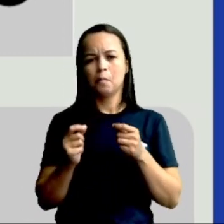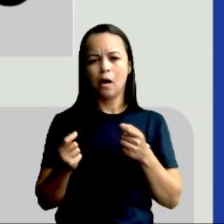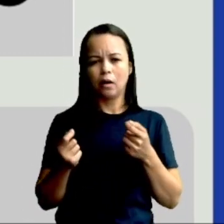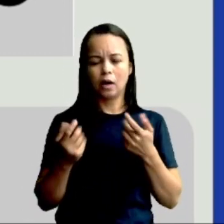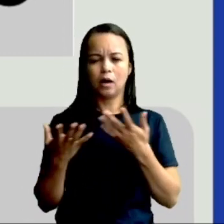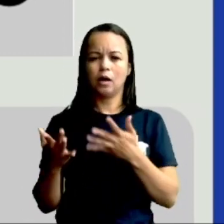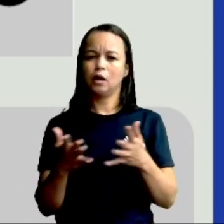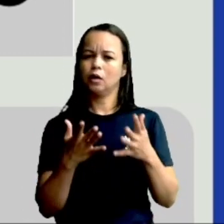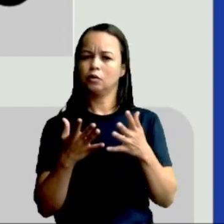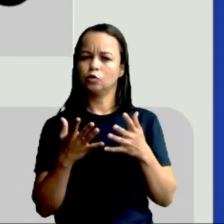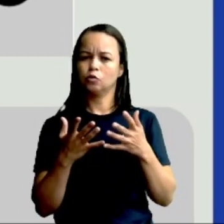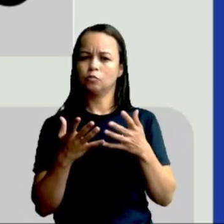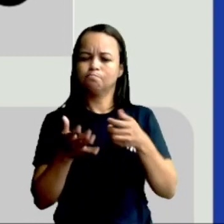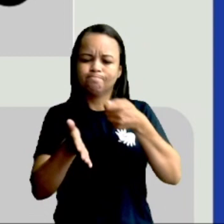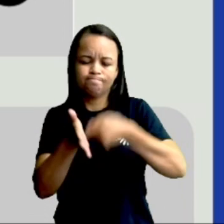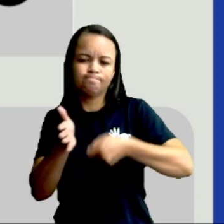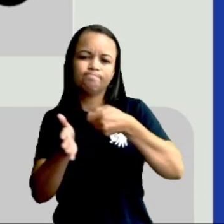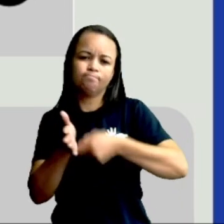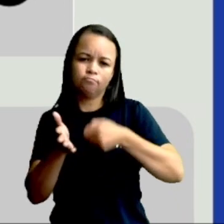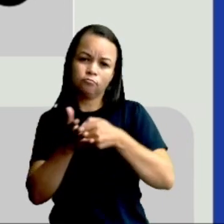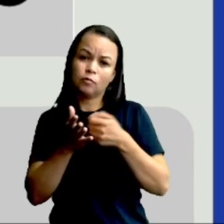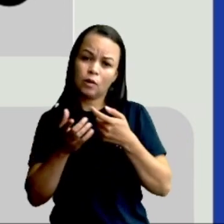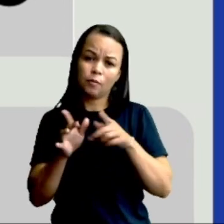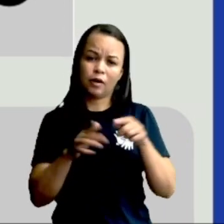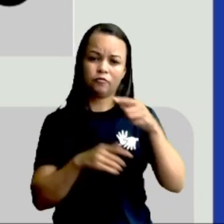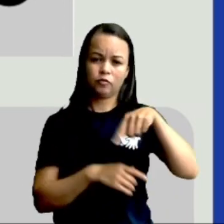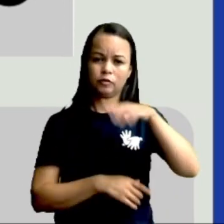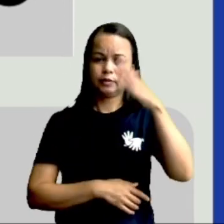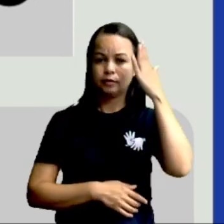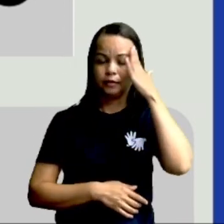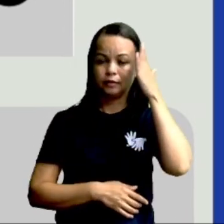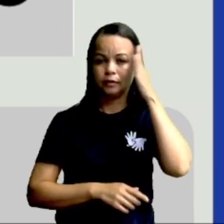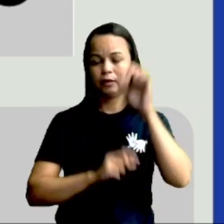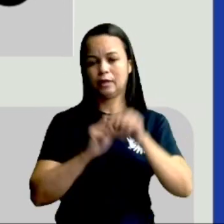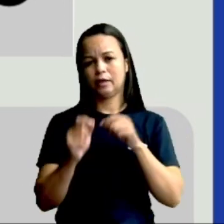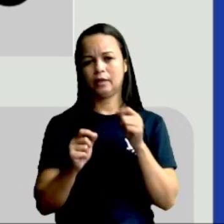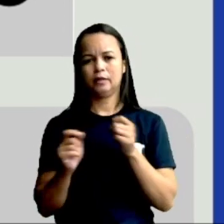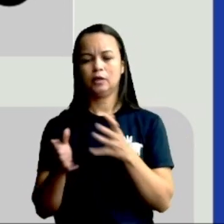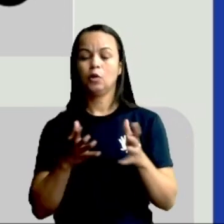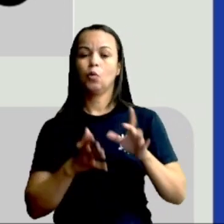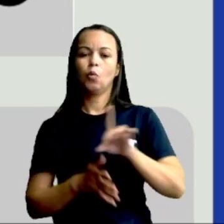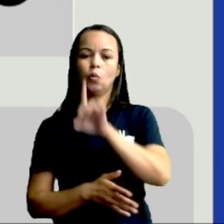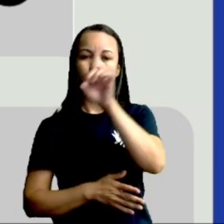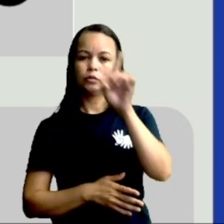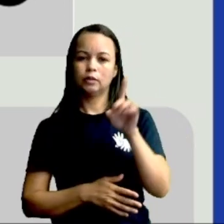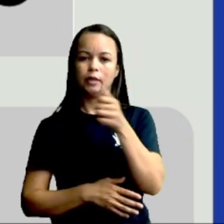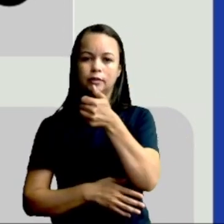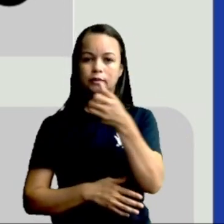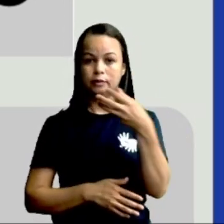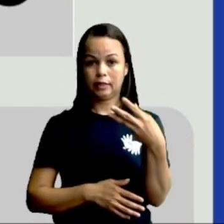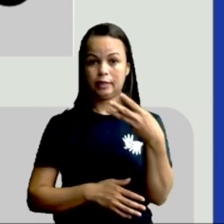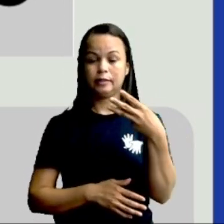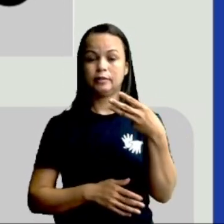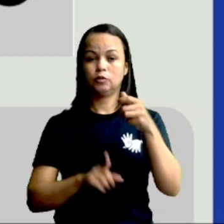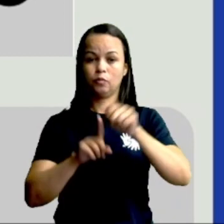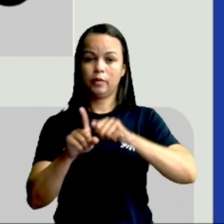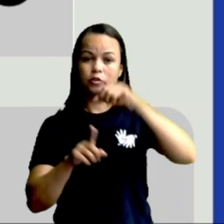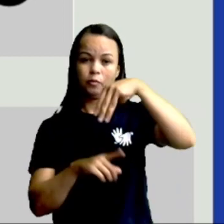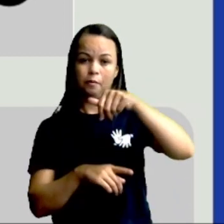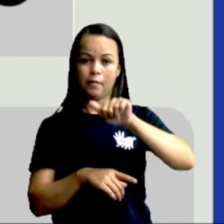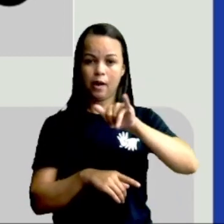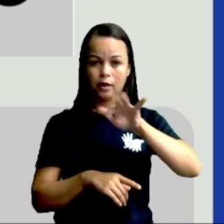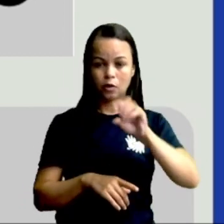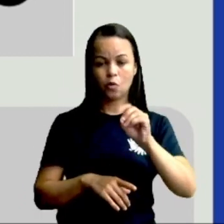confrontar, para questionar, para vocês entenderem, para questionar o dia 13 de maio, que é